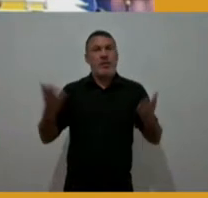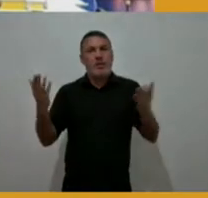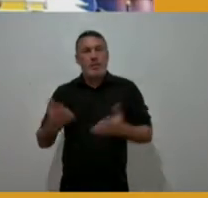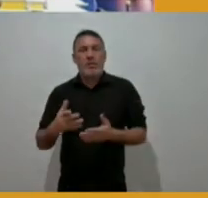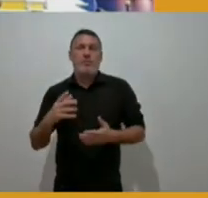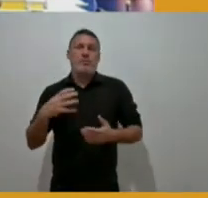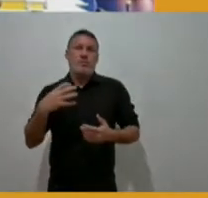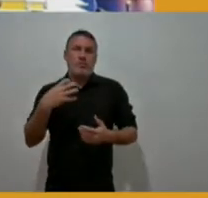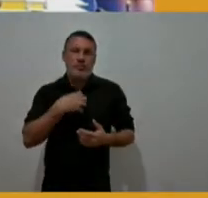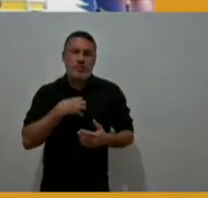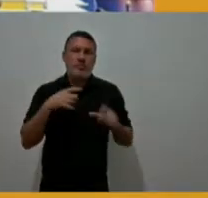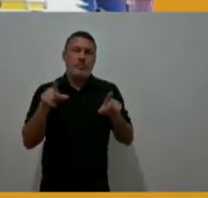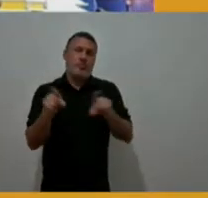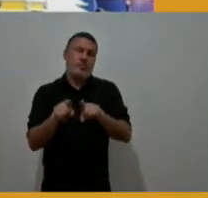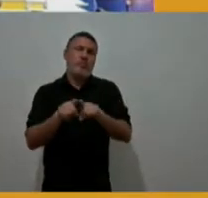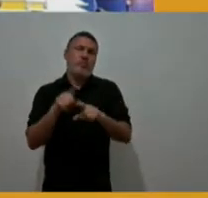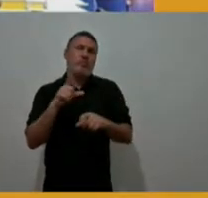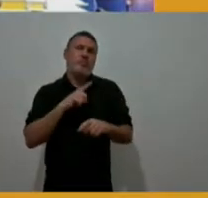faz parte